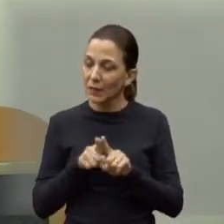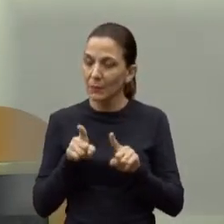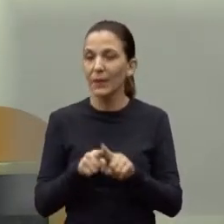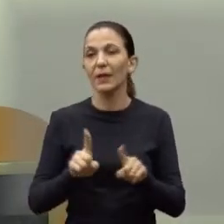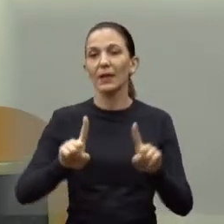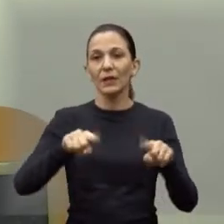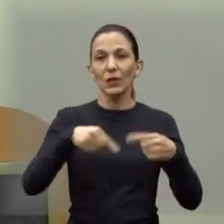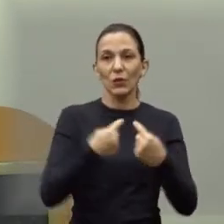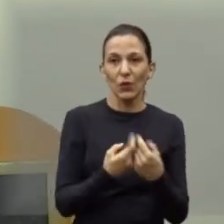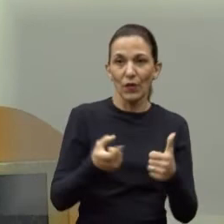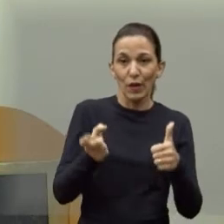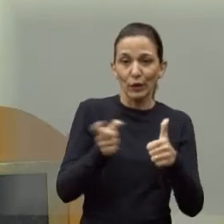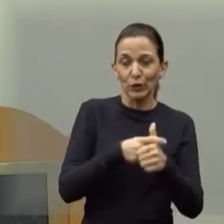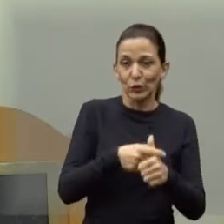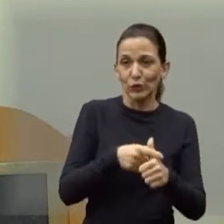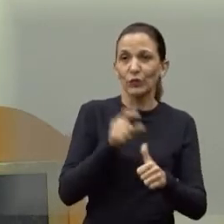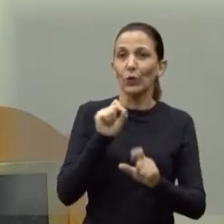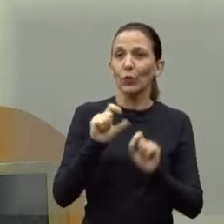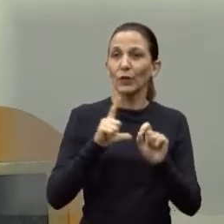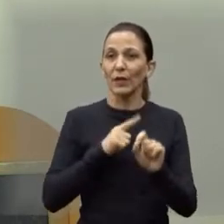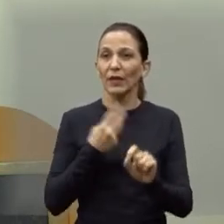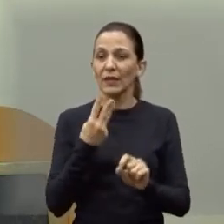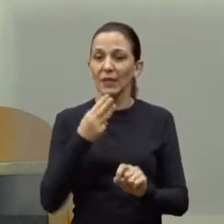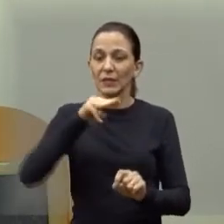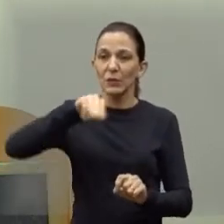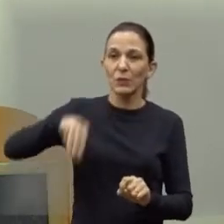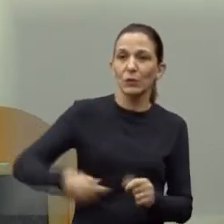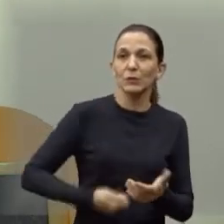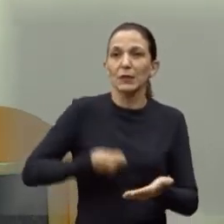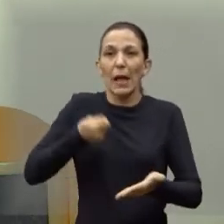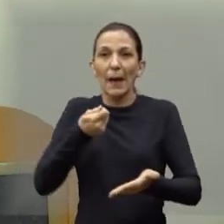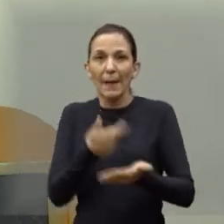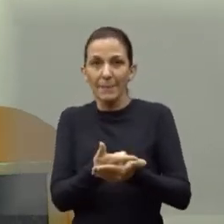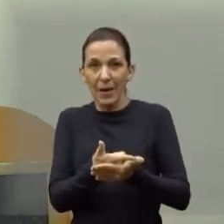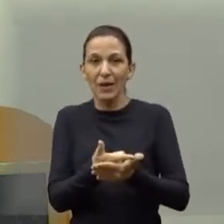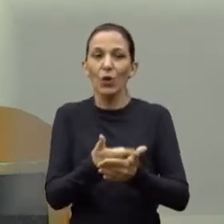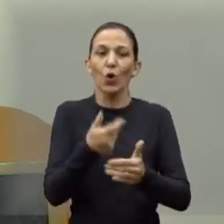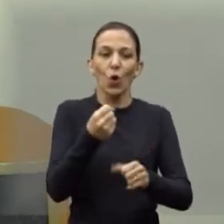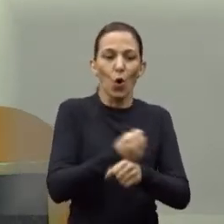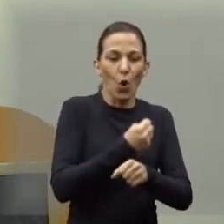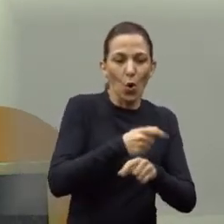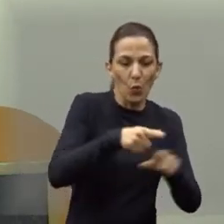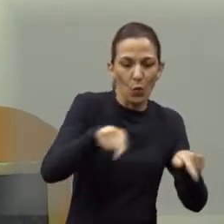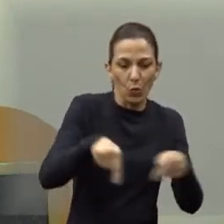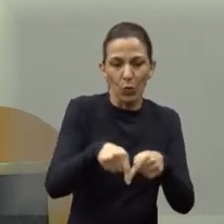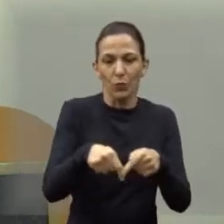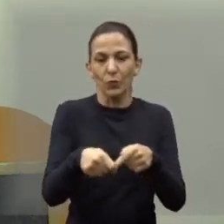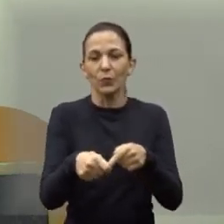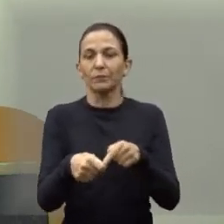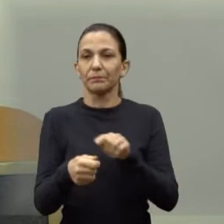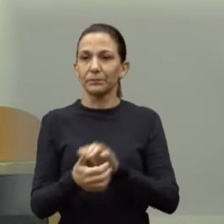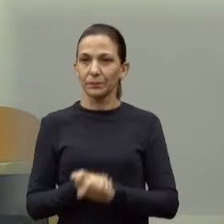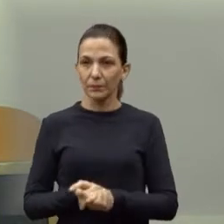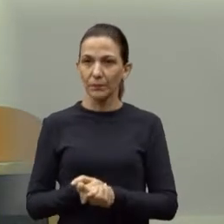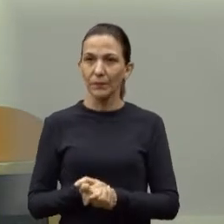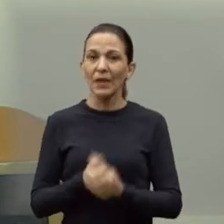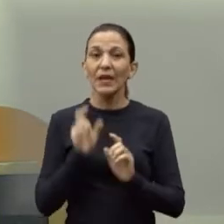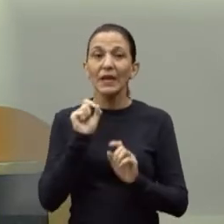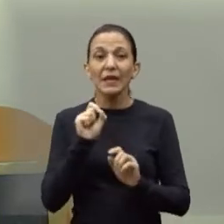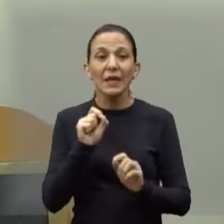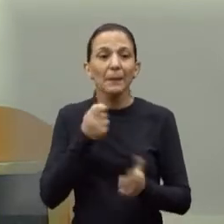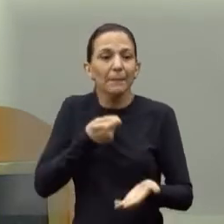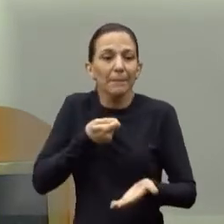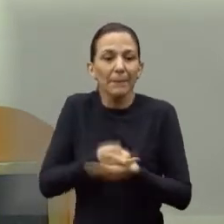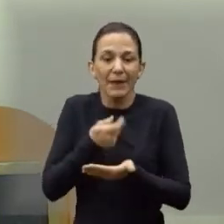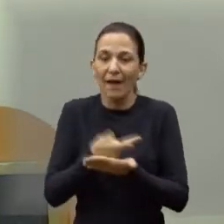via precatórios, os mais de 3 milhões pagos como benfeitorias pela administradora. Quem vai pagar